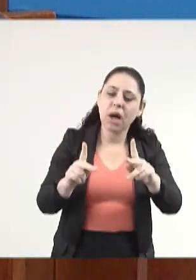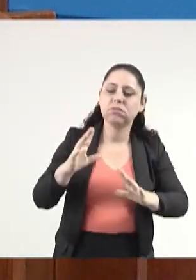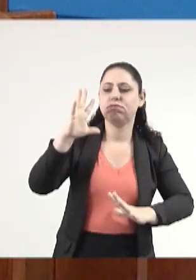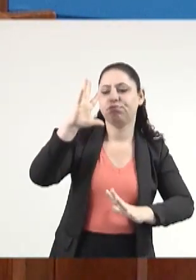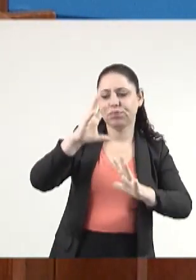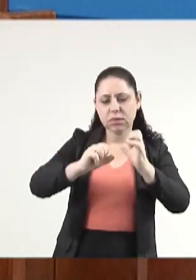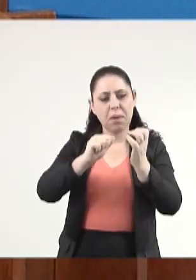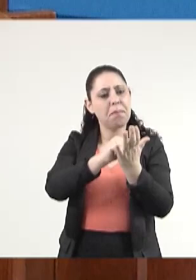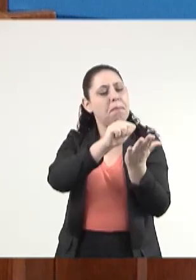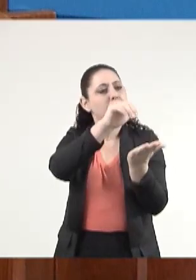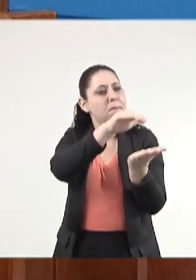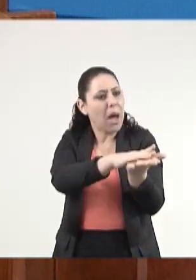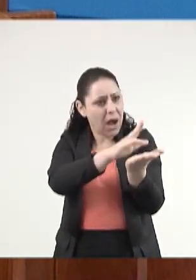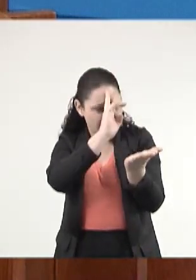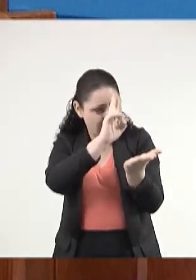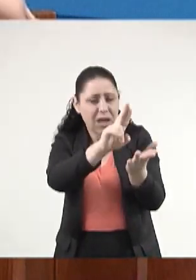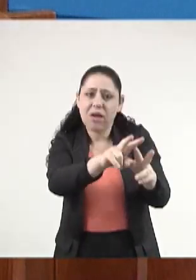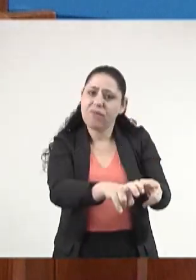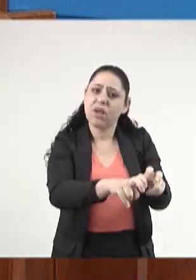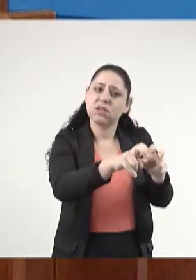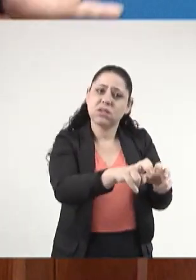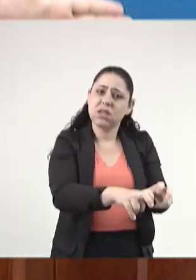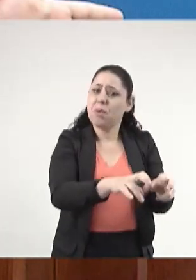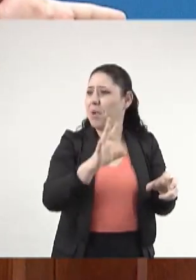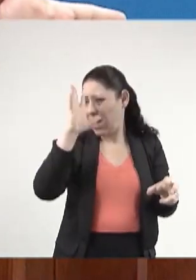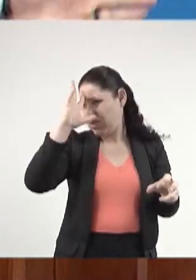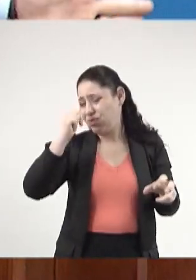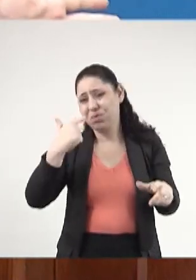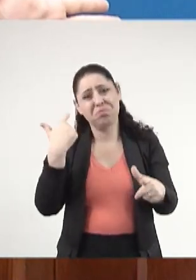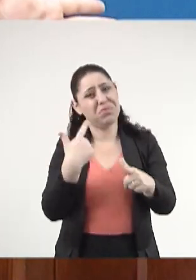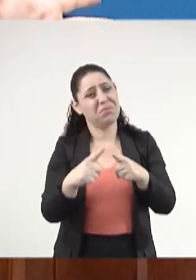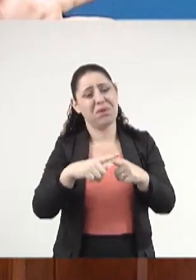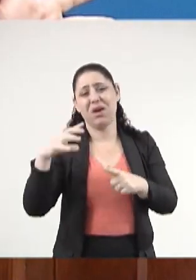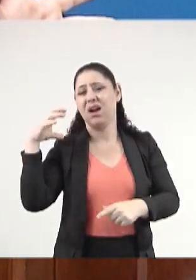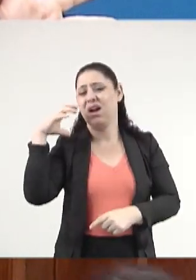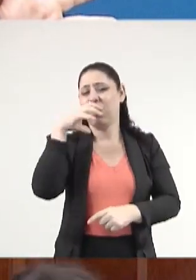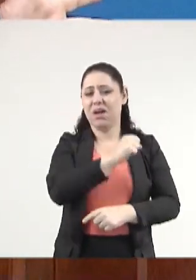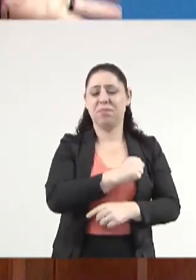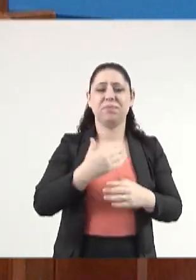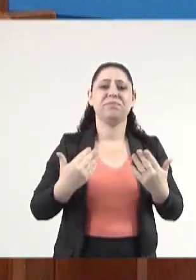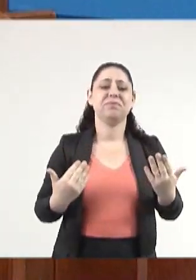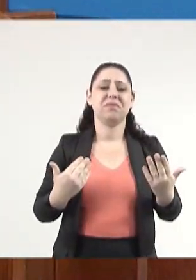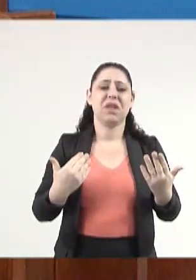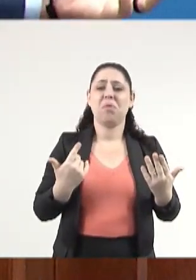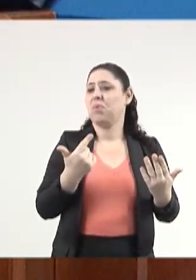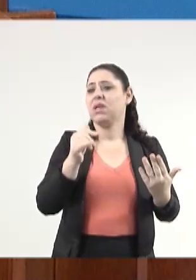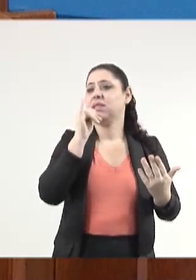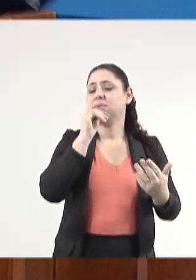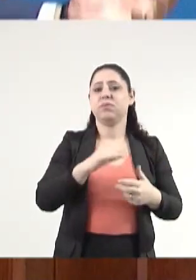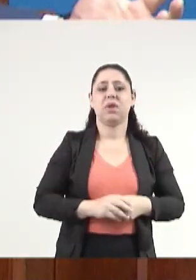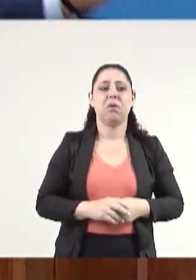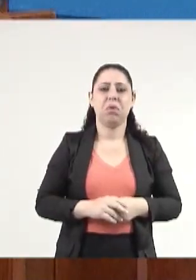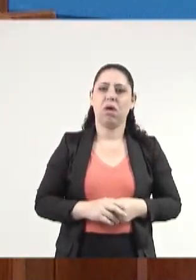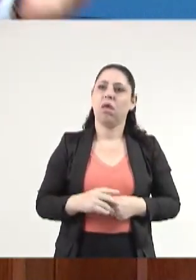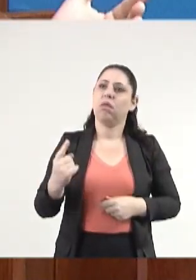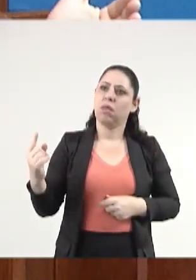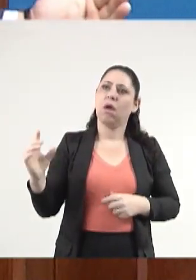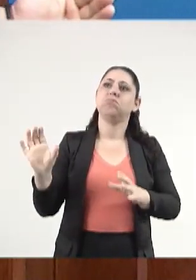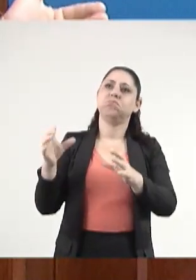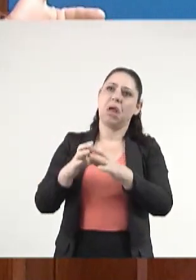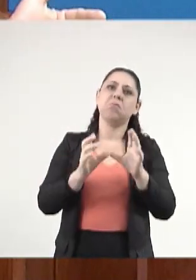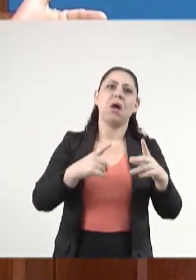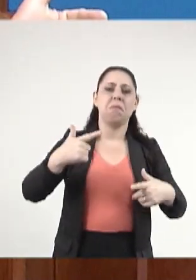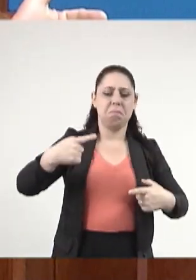conflitos, da indenização dos fazendeiros, né? Para resolver essa questão de uma vez por todas, para não deixar as partes brigando e virar